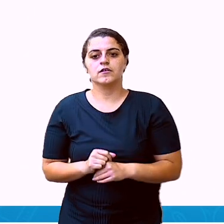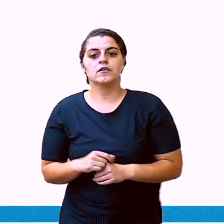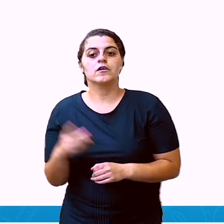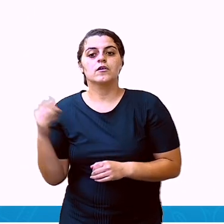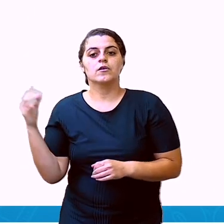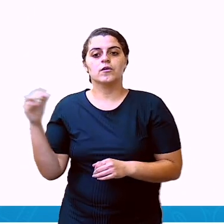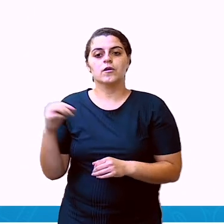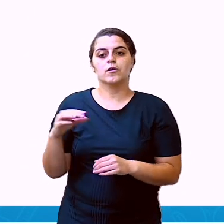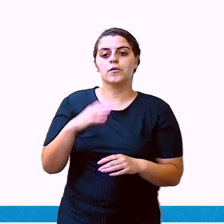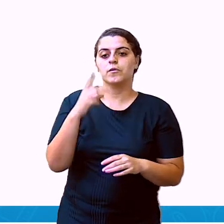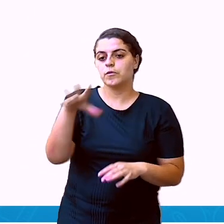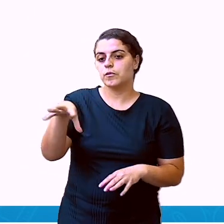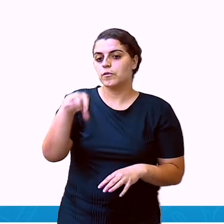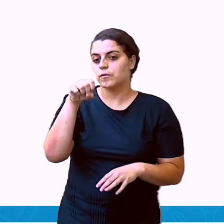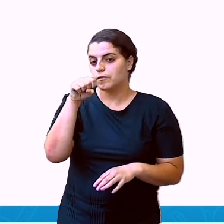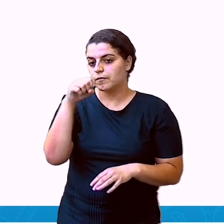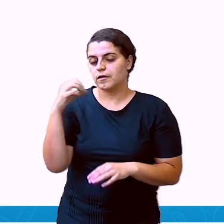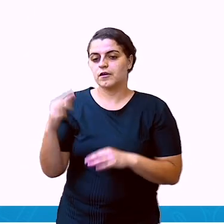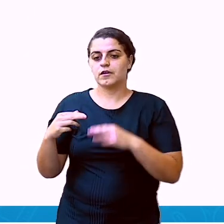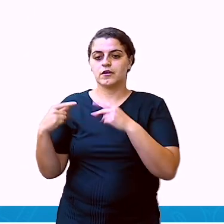a atmosfera para